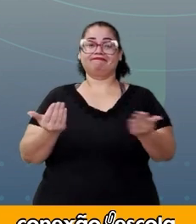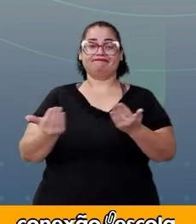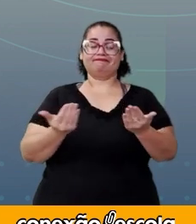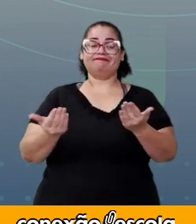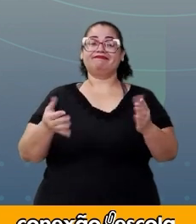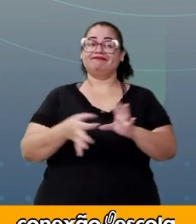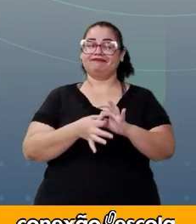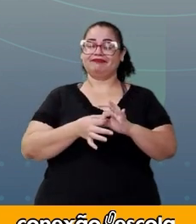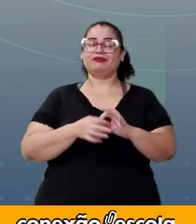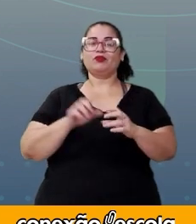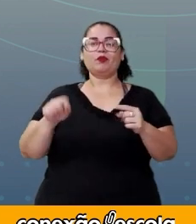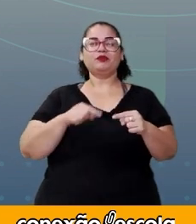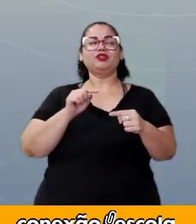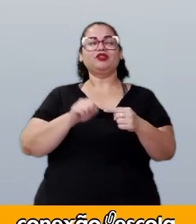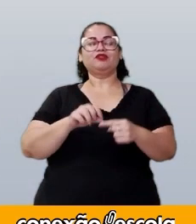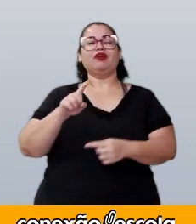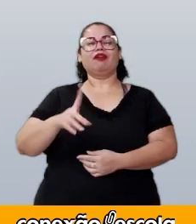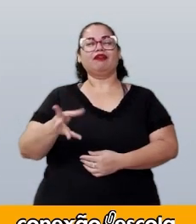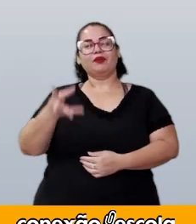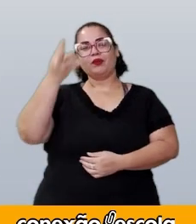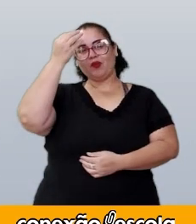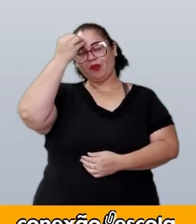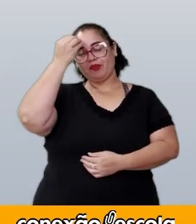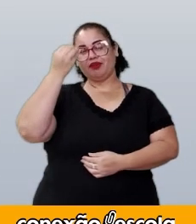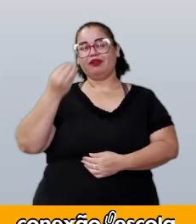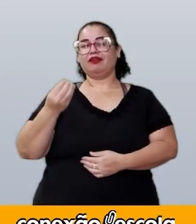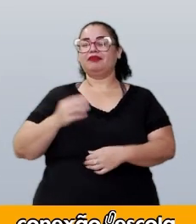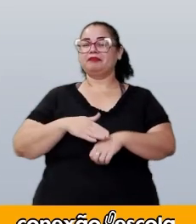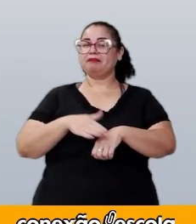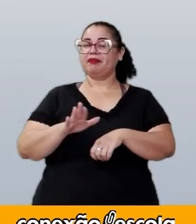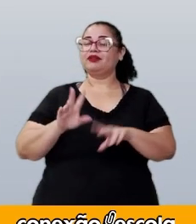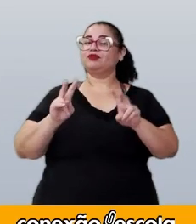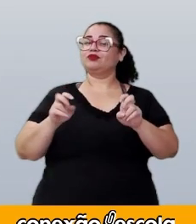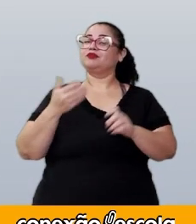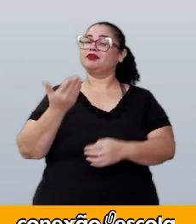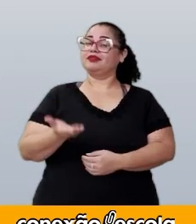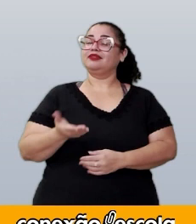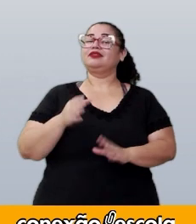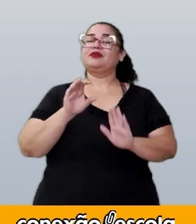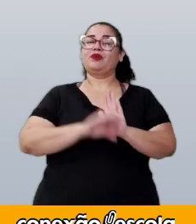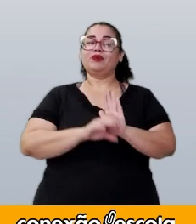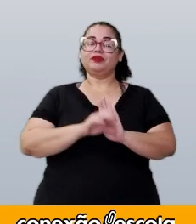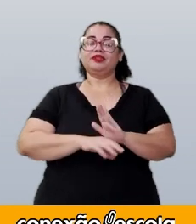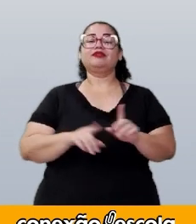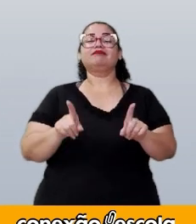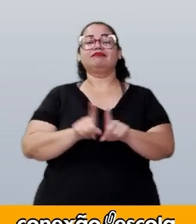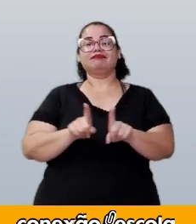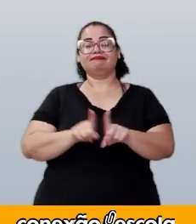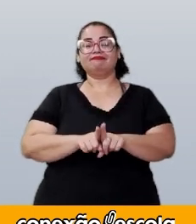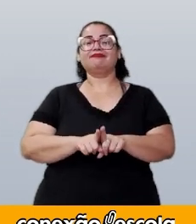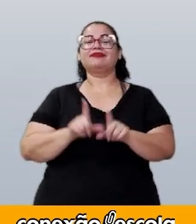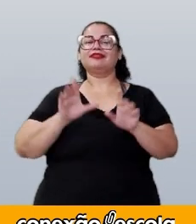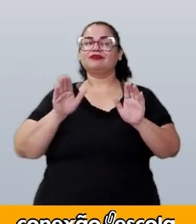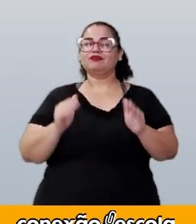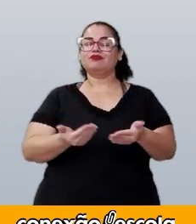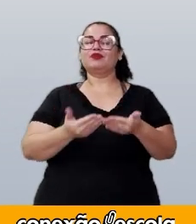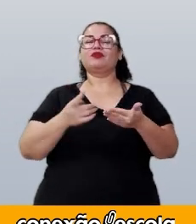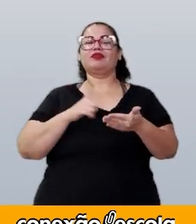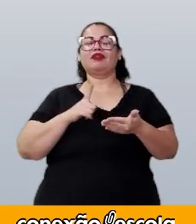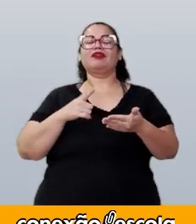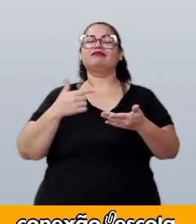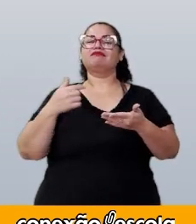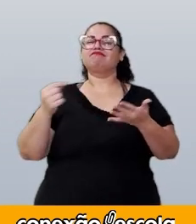nosso objetivo é então compreender um pouco mais sobre esse conceito e também dar ênfase a